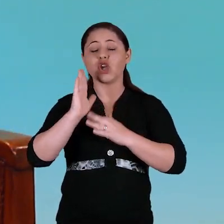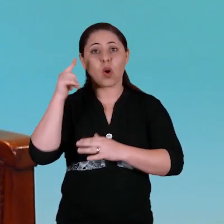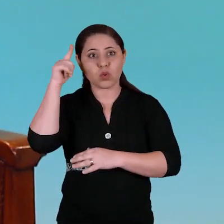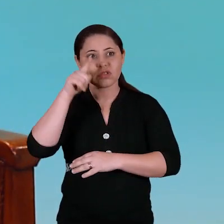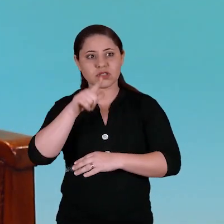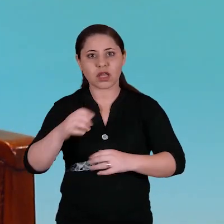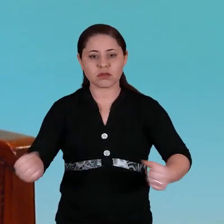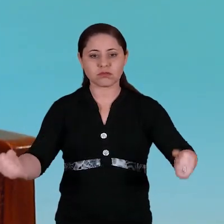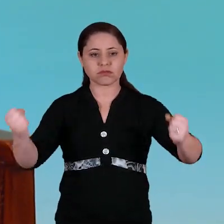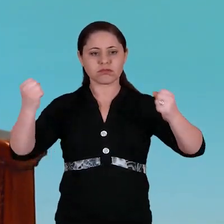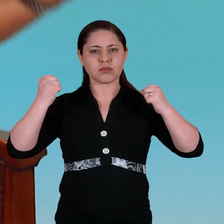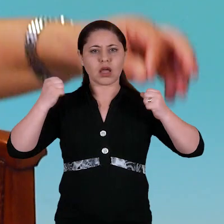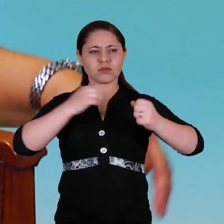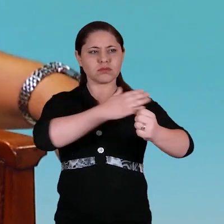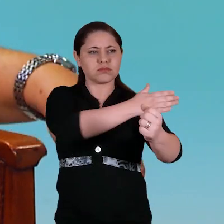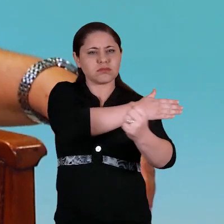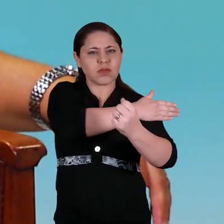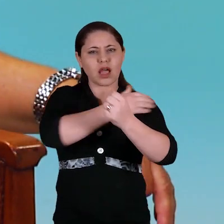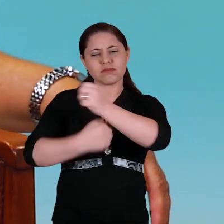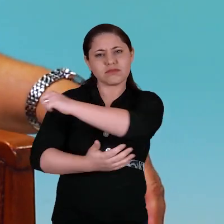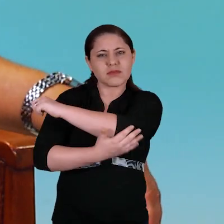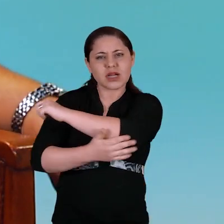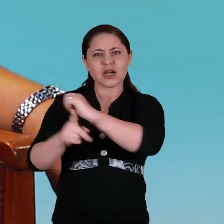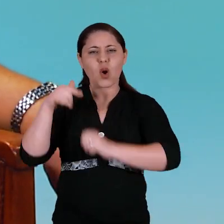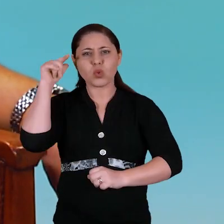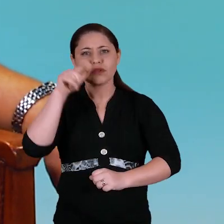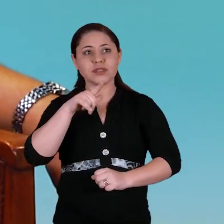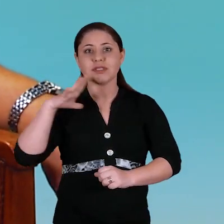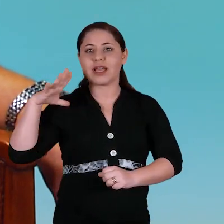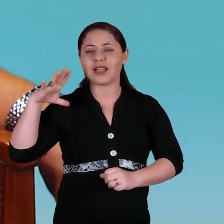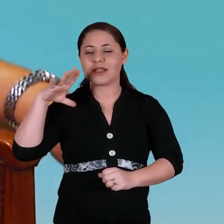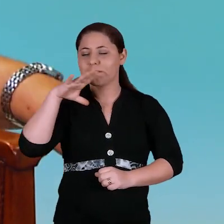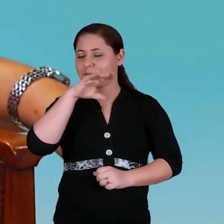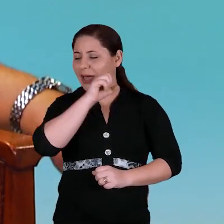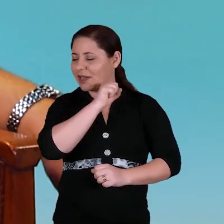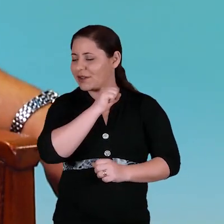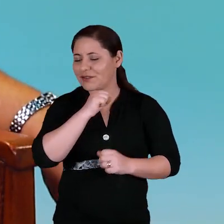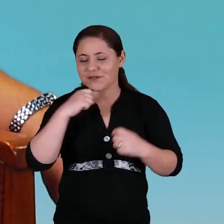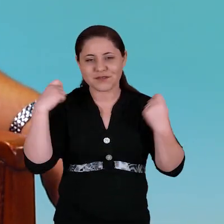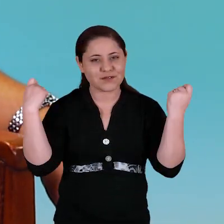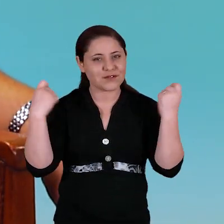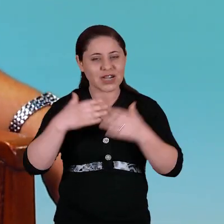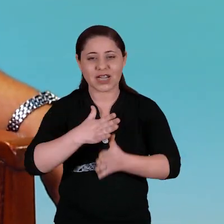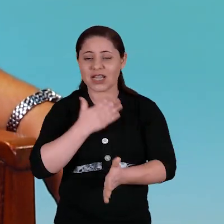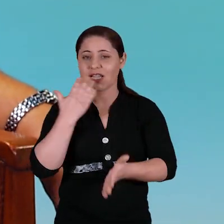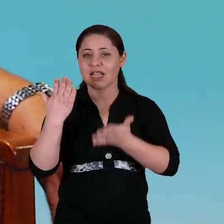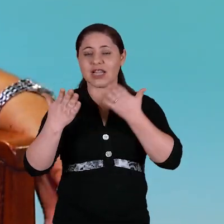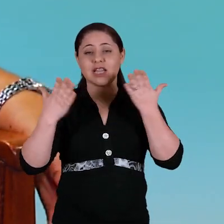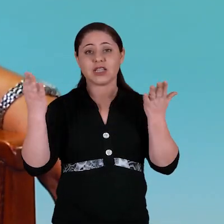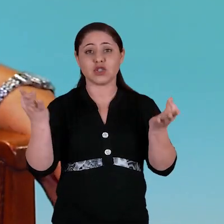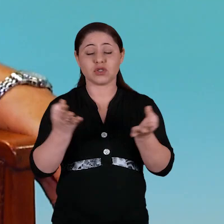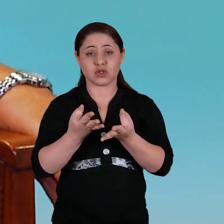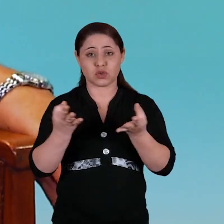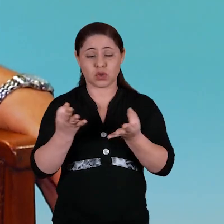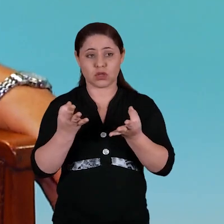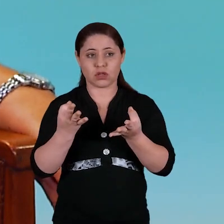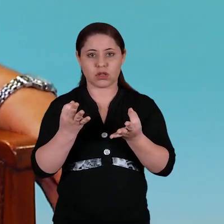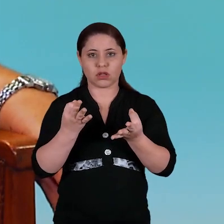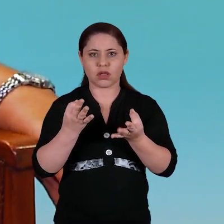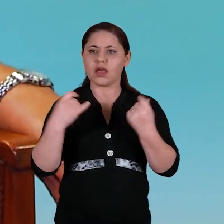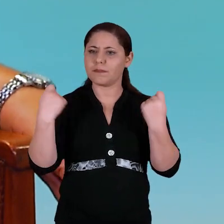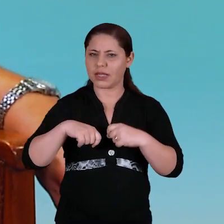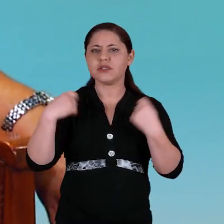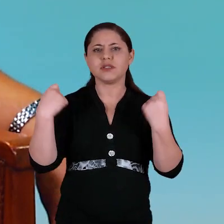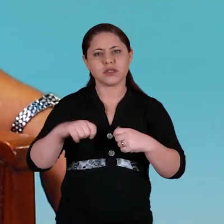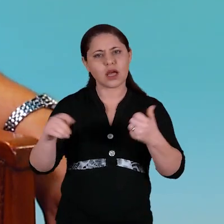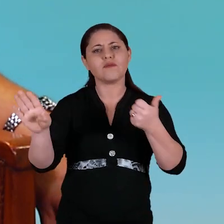ela faz alongamento com todo mundo, ela acompanha. Então, isso é maravilhoso. É o que eu falo, eu acho que isso tinha que ter em cada bairro. Em cada